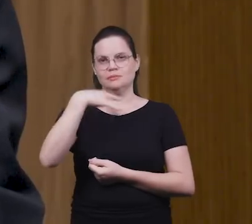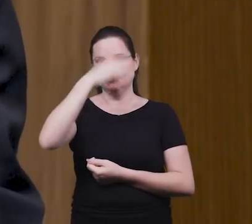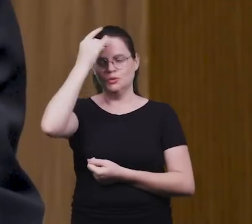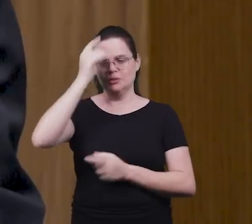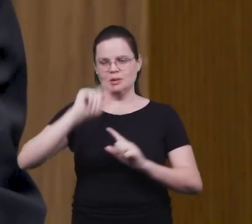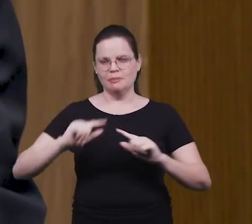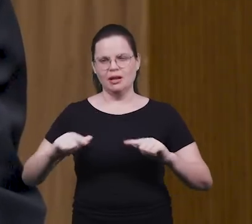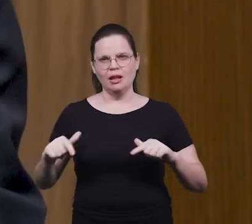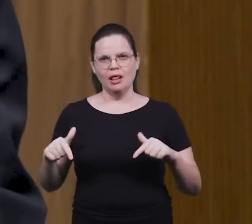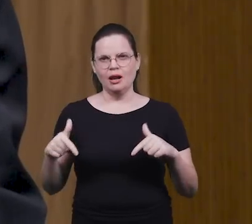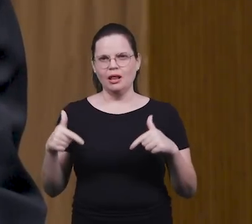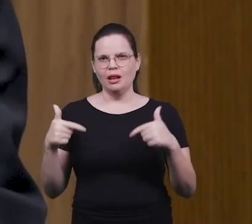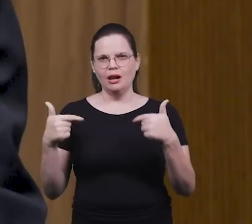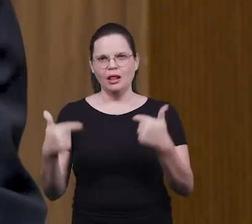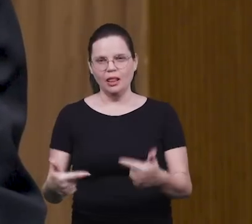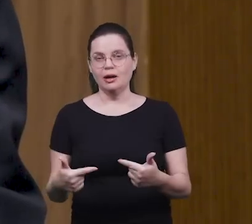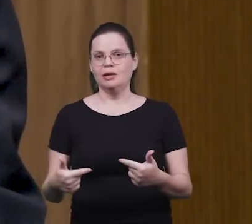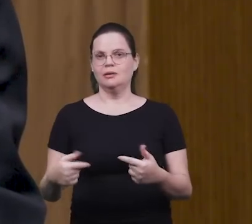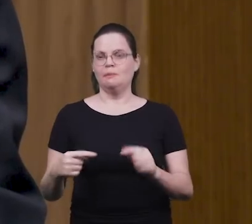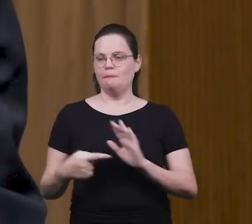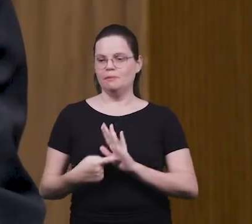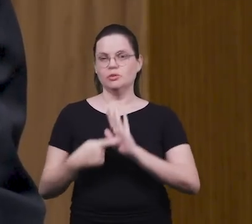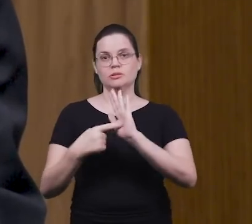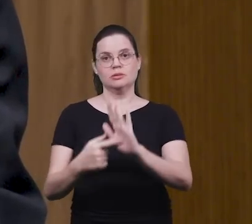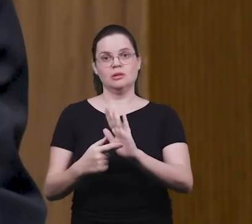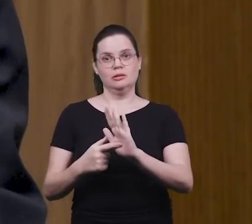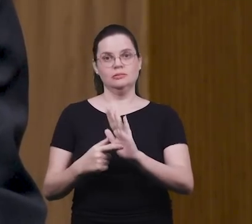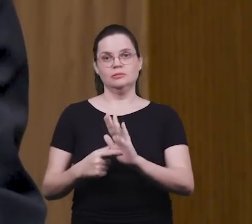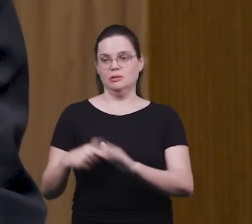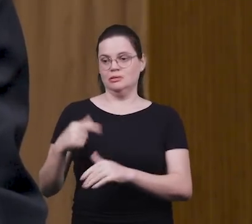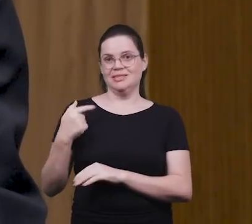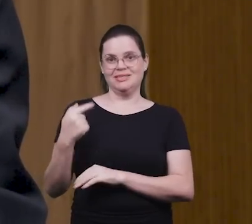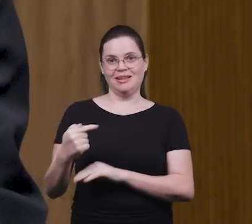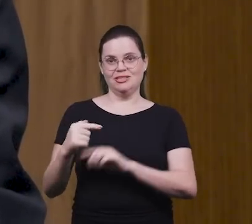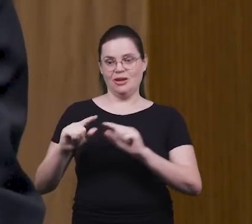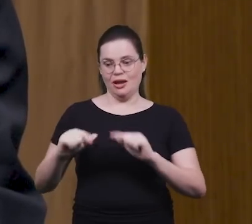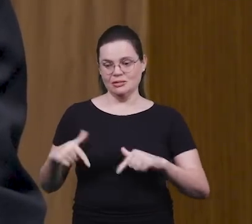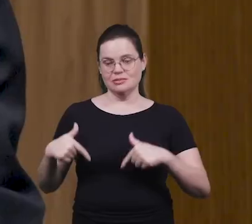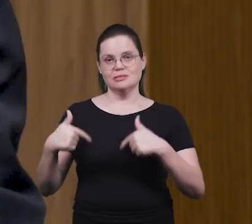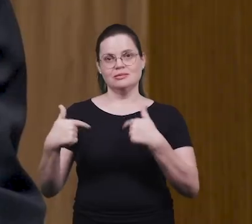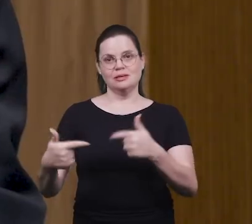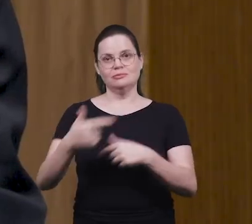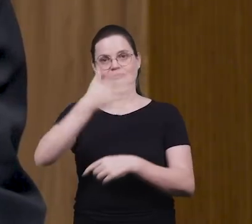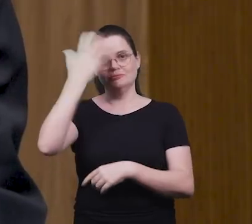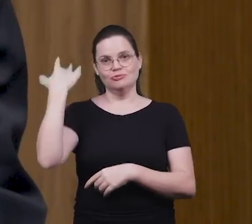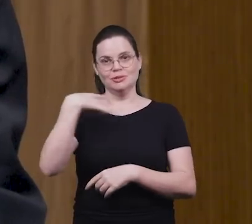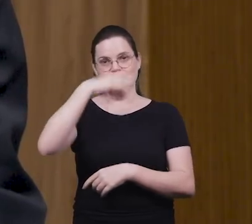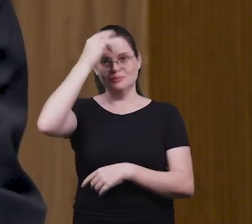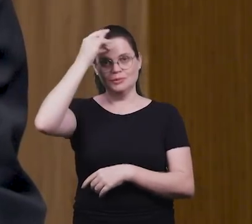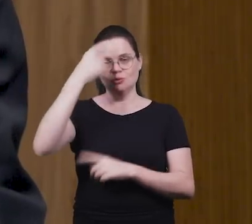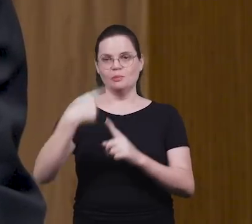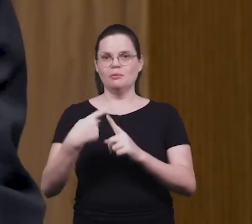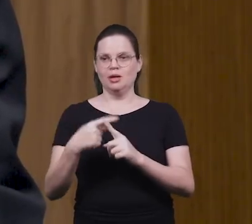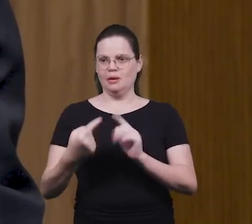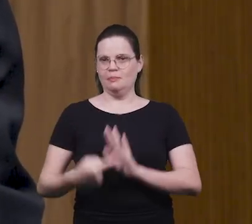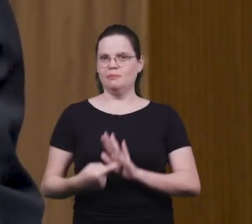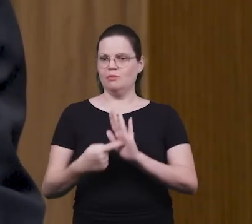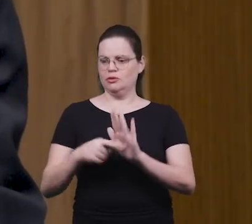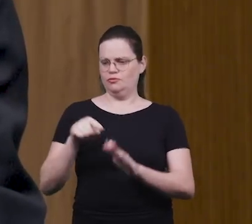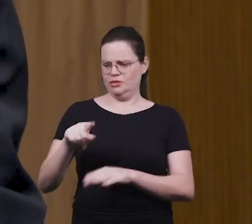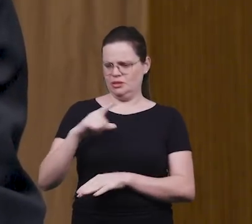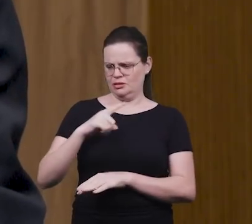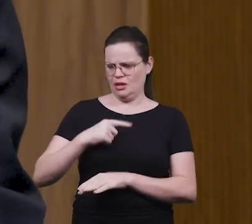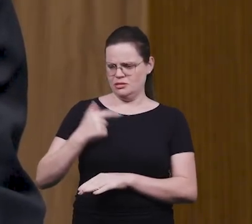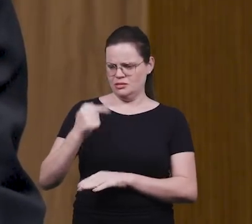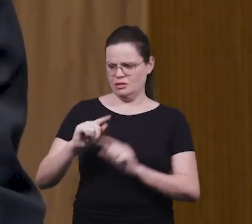os 7 Espíritos de Deus, né? Porque exatamente o título do Senhor Jesus, essa carta, aquele que tem os 7 Espíritos de Deus. E, naturalmente,